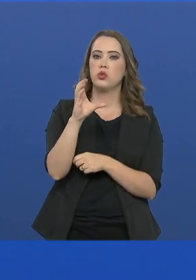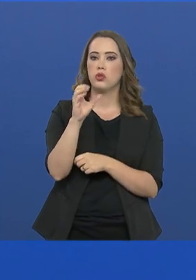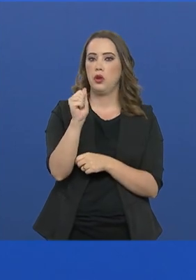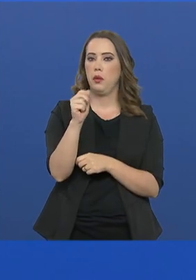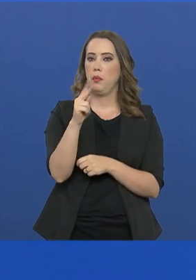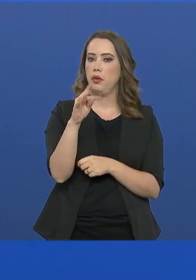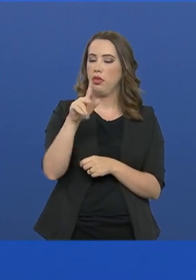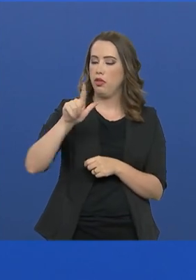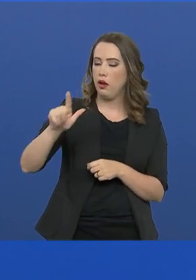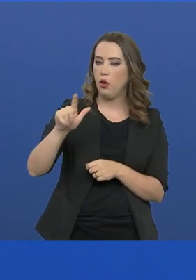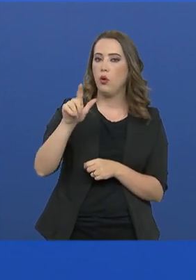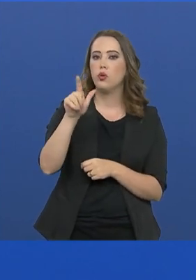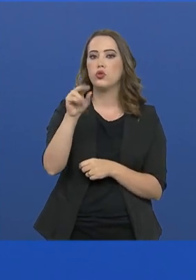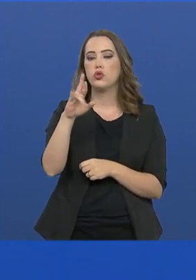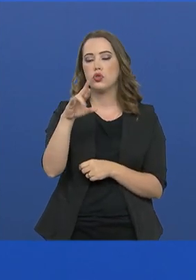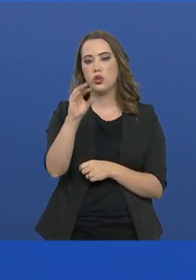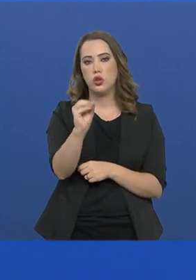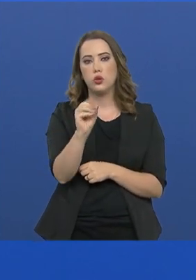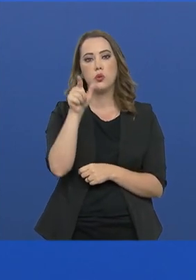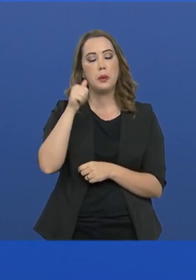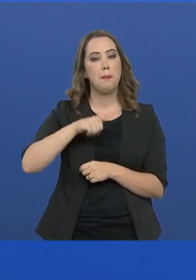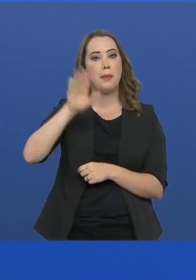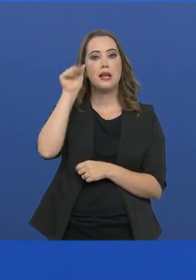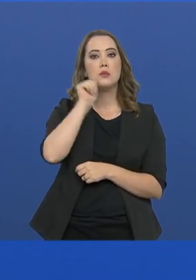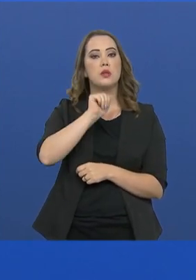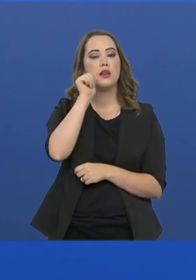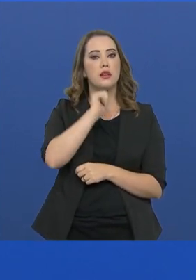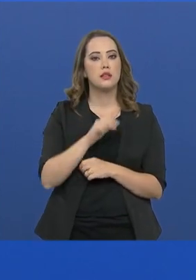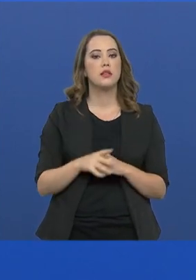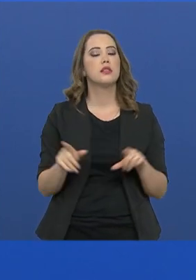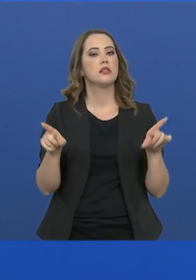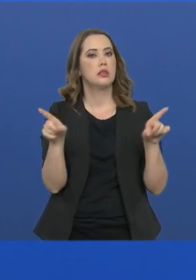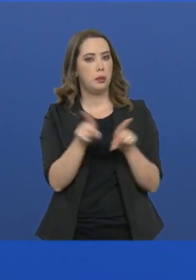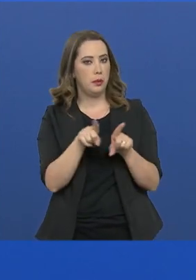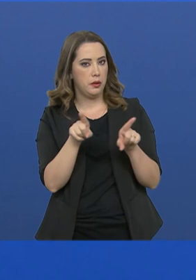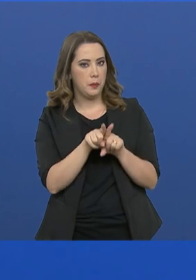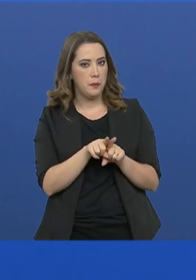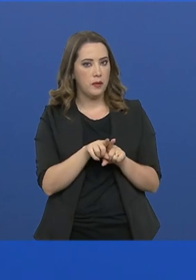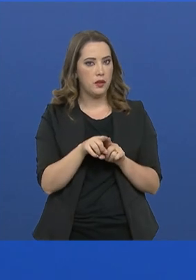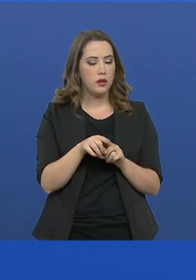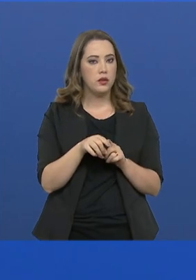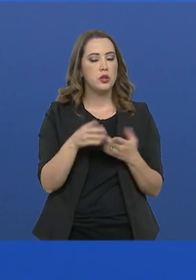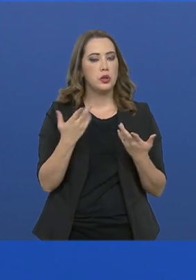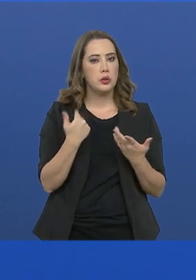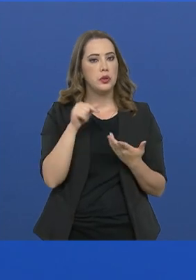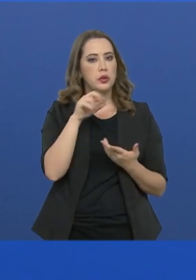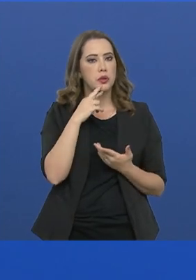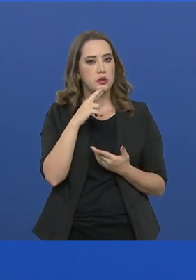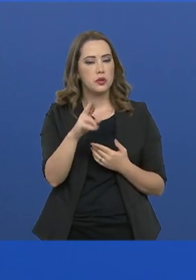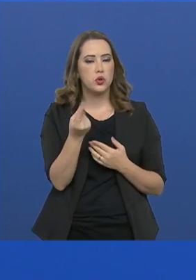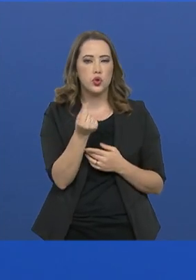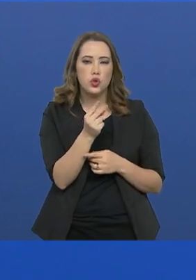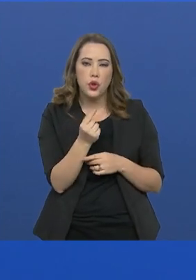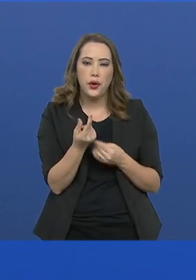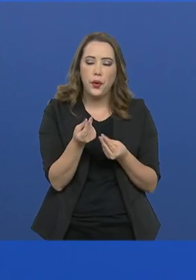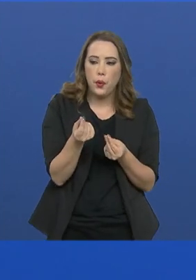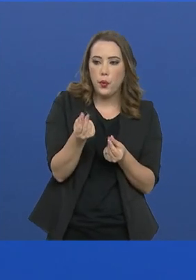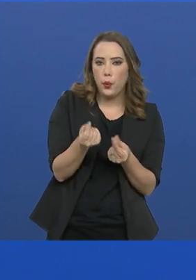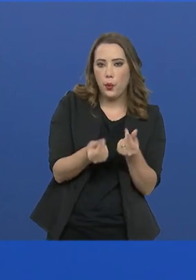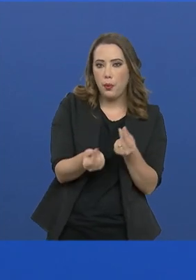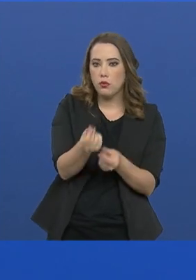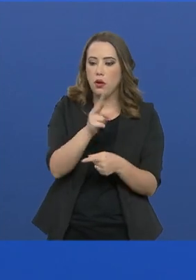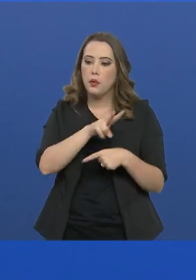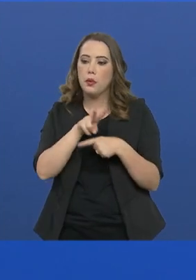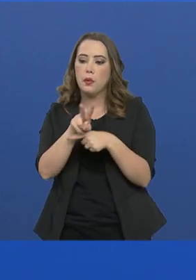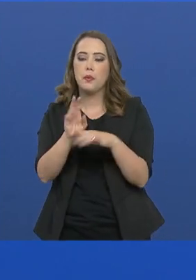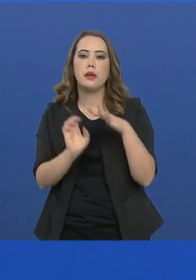para as empresas que têm maioria societária feminina e também soluções de microfinanças, soluções financeiras para